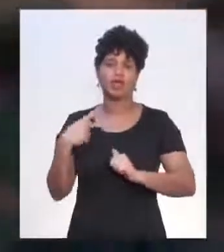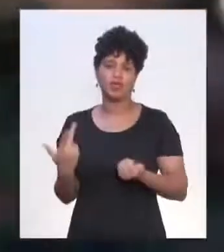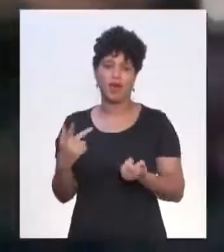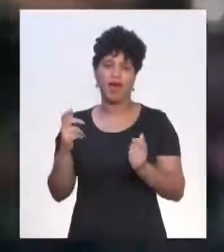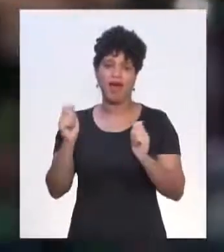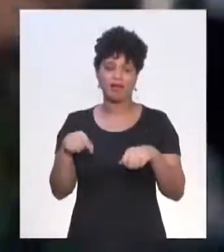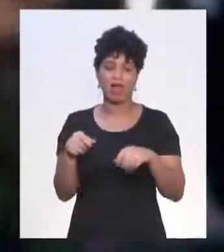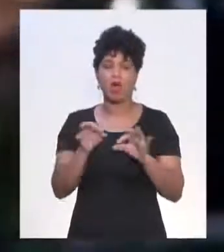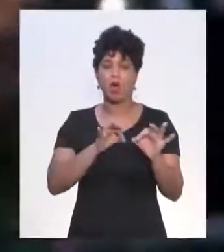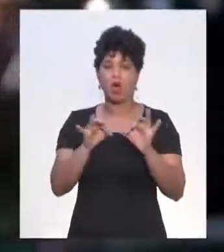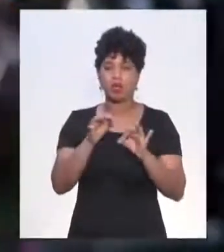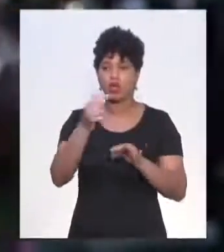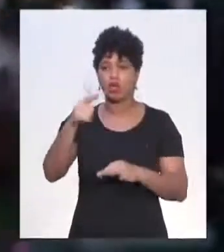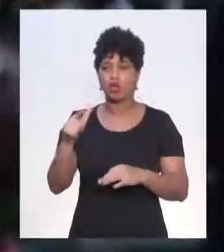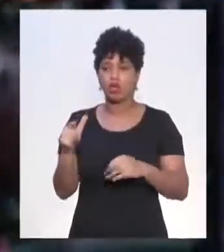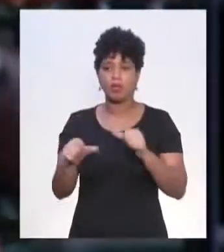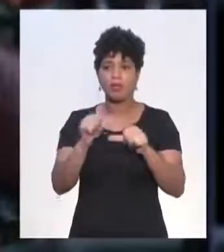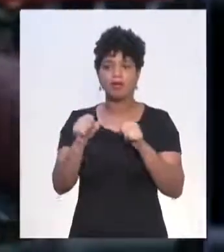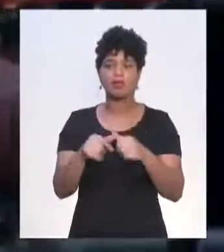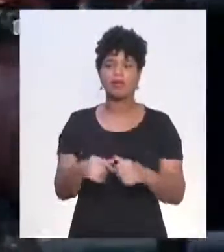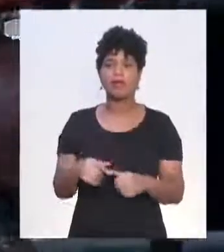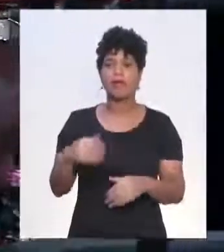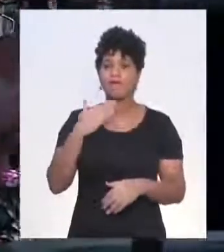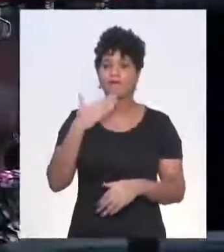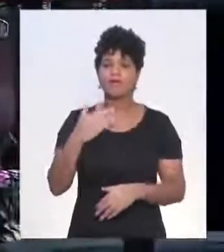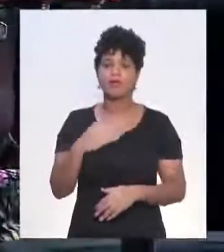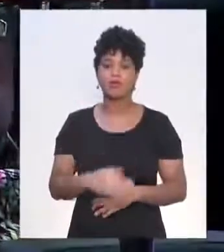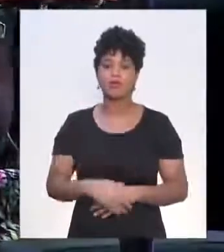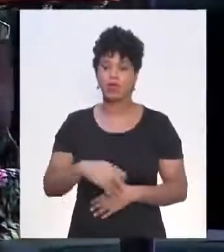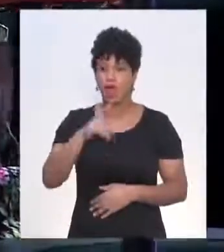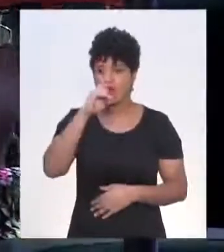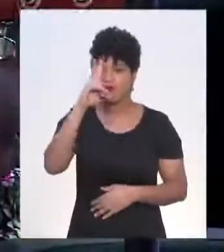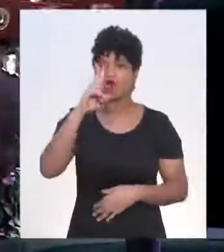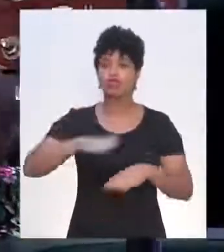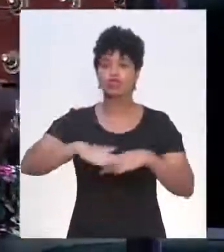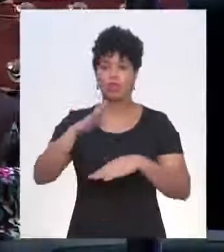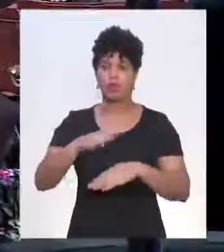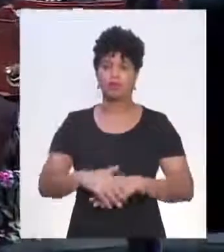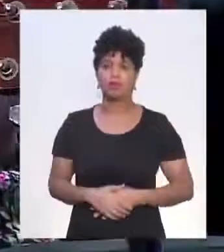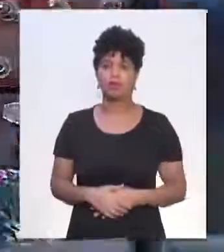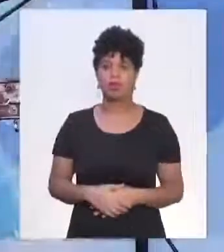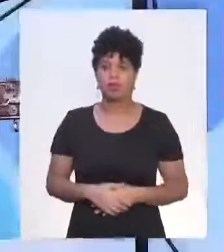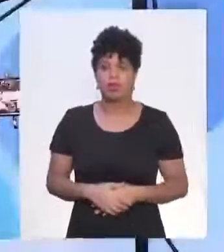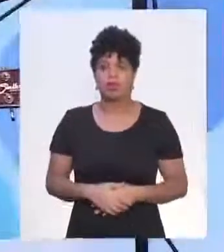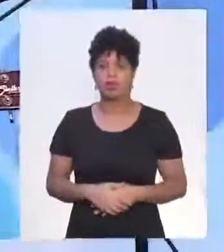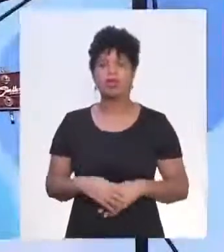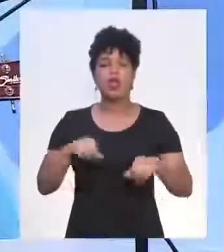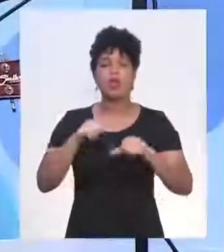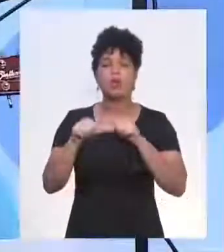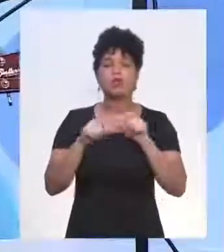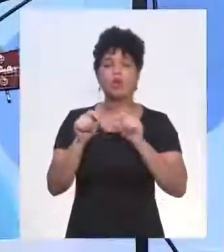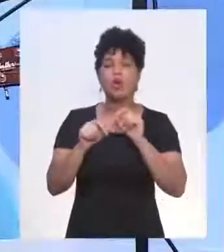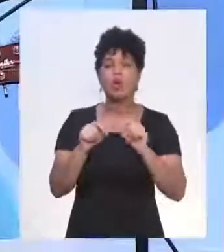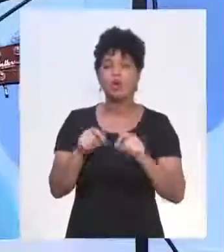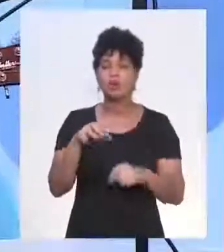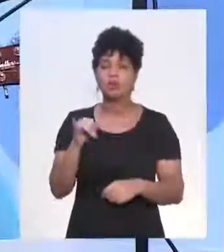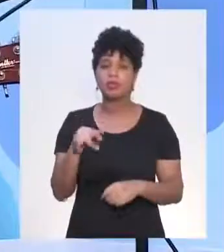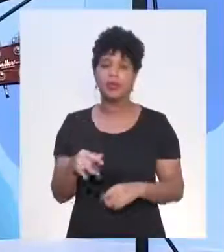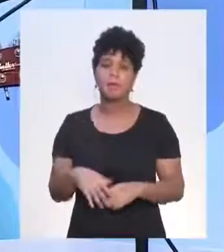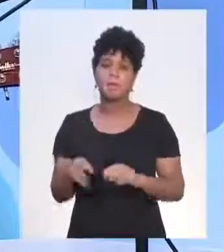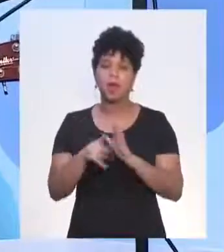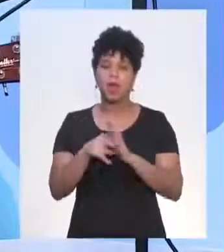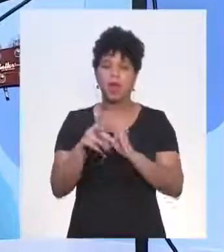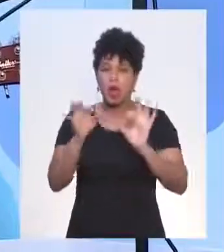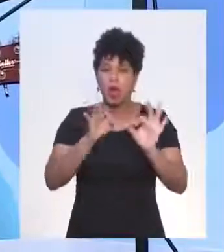música para transformar no na na na no caso que mudou o arranjo não temos a